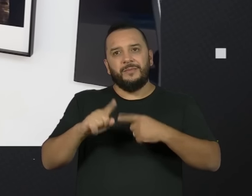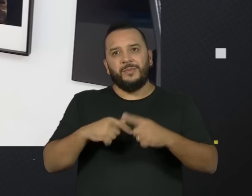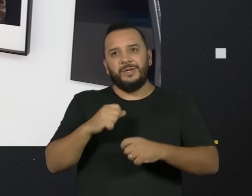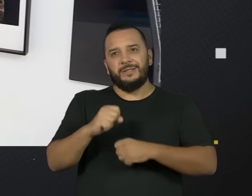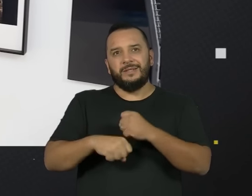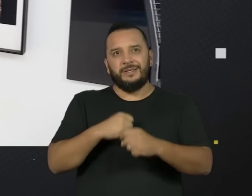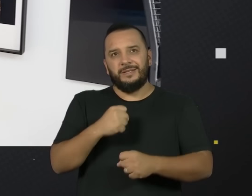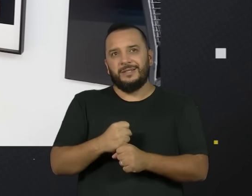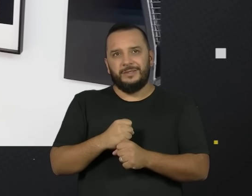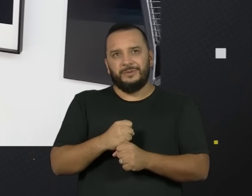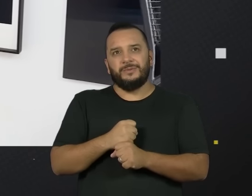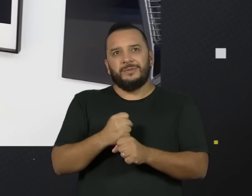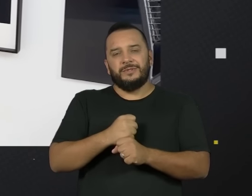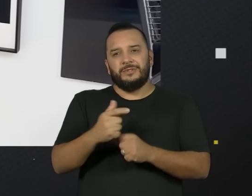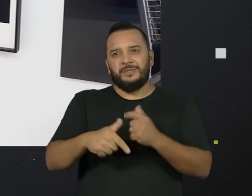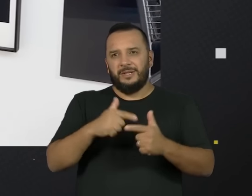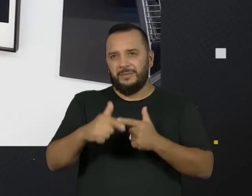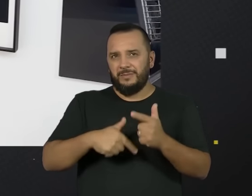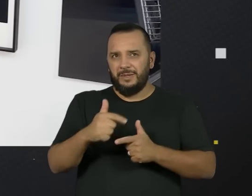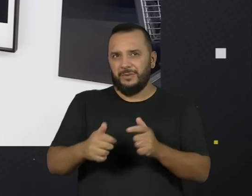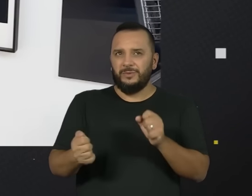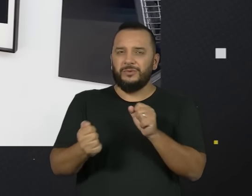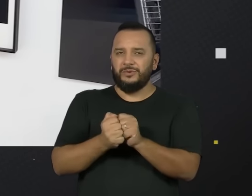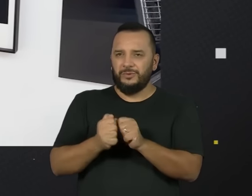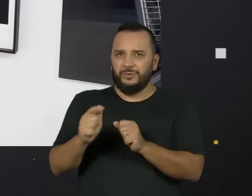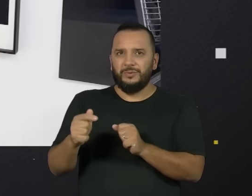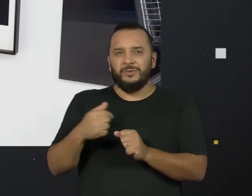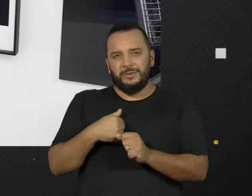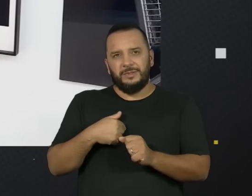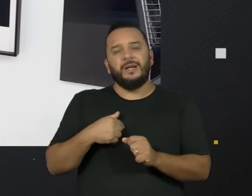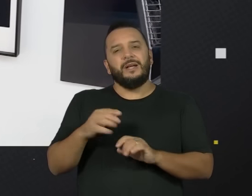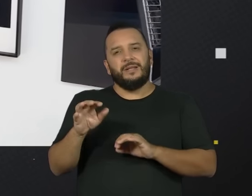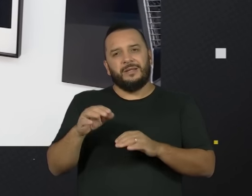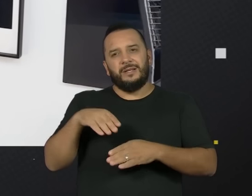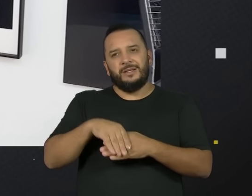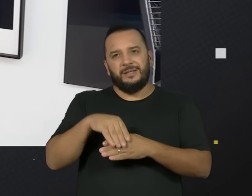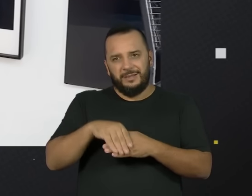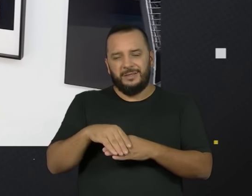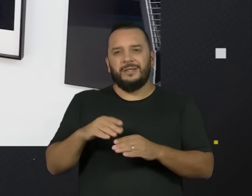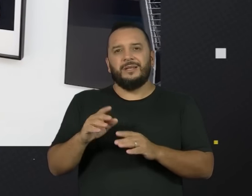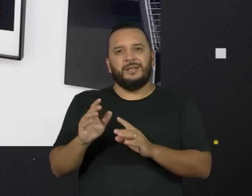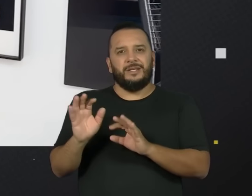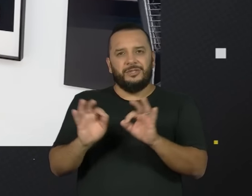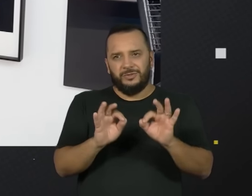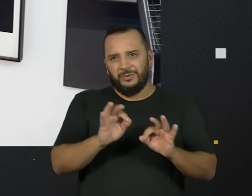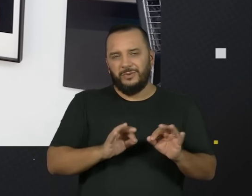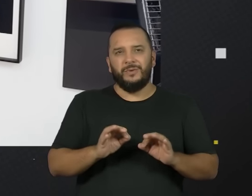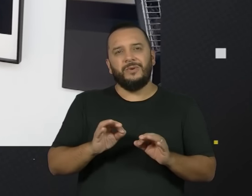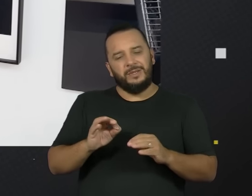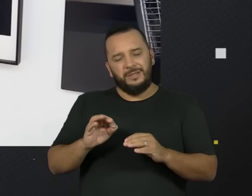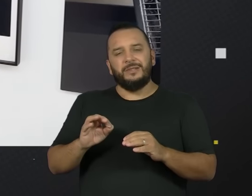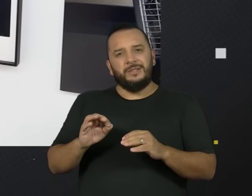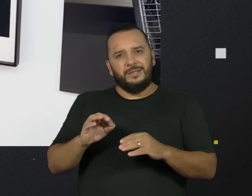gente trabalhou muito junto. Ela passou de produtora a editora, a diretora de revista, a